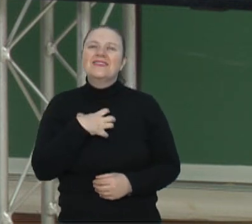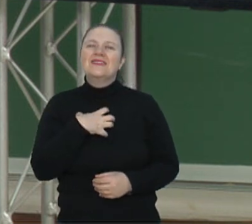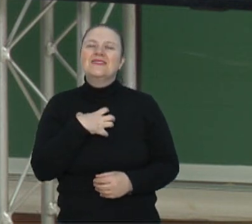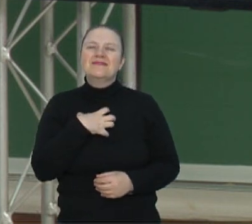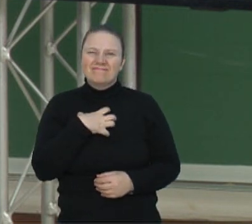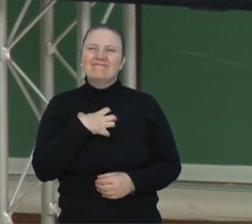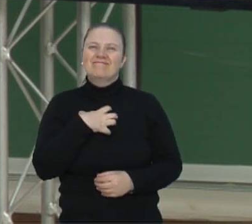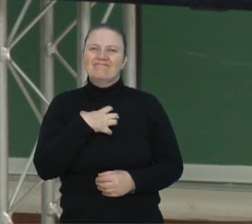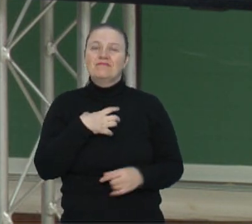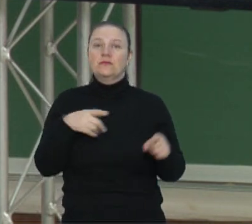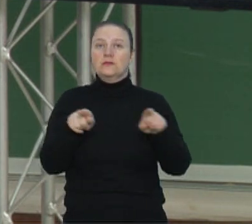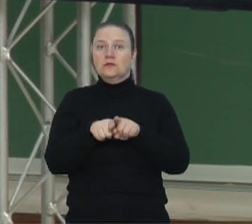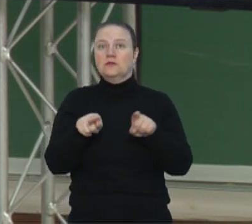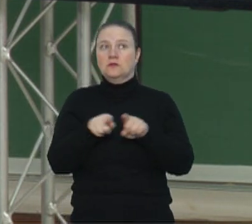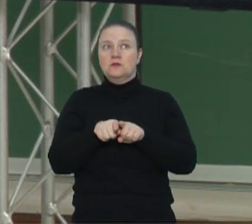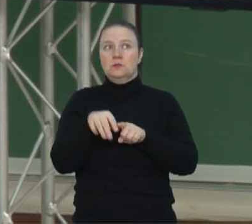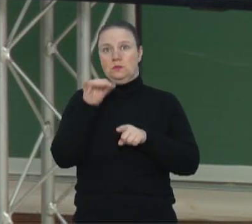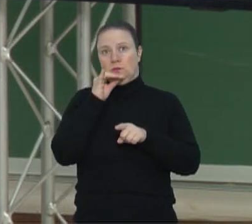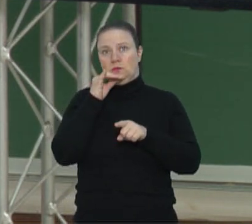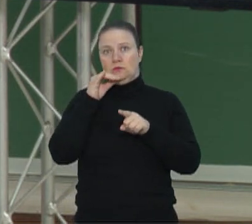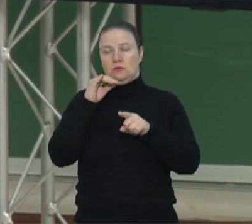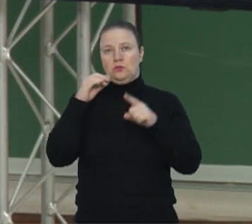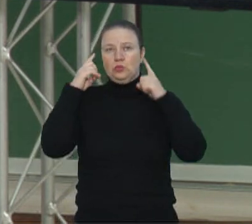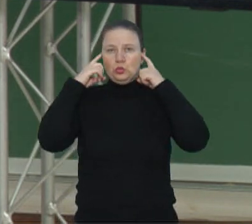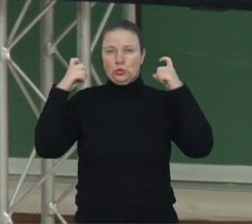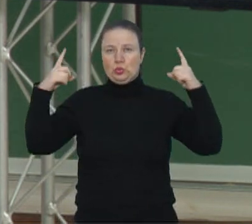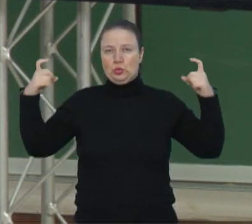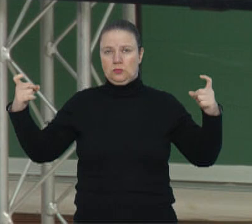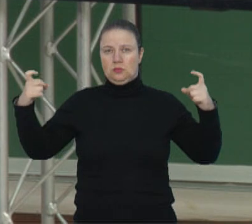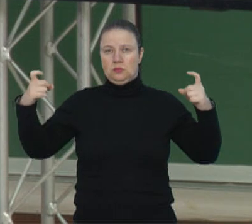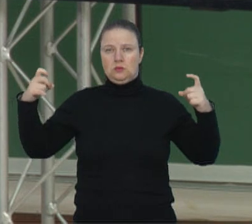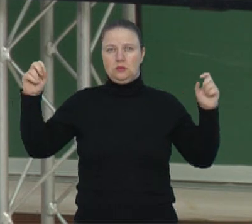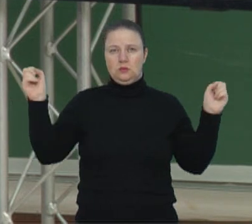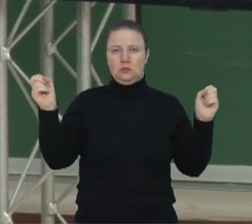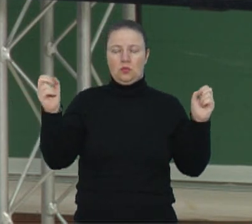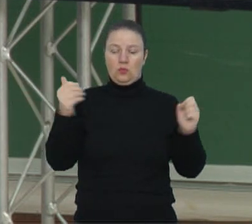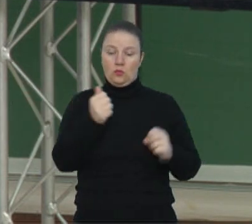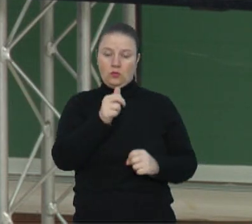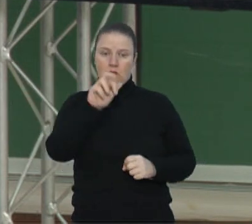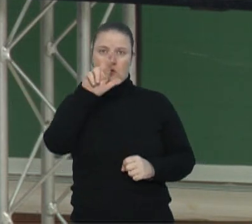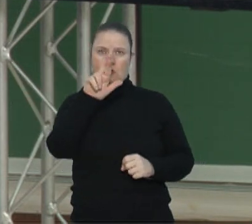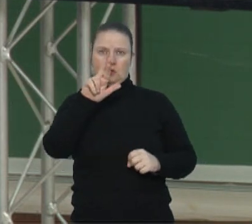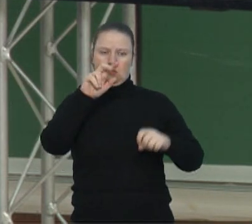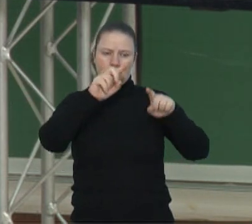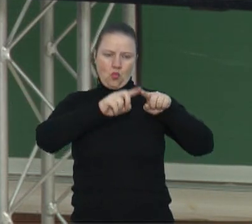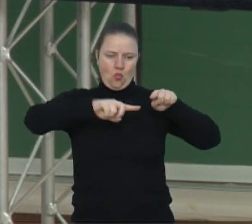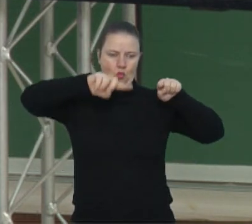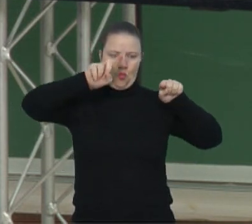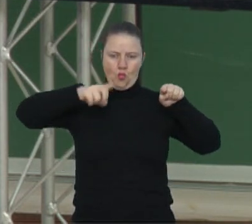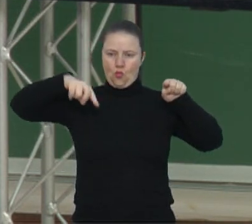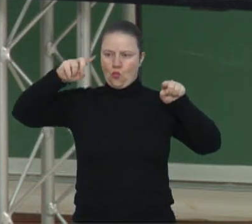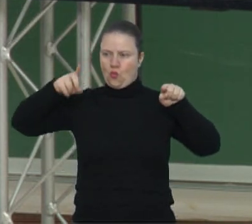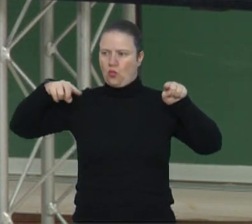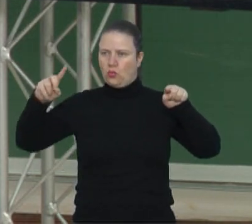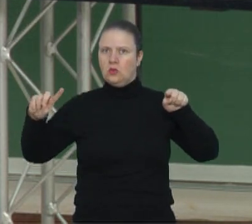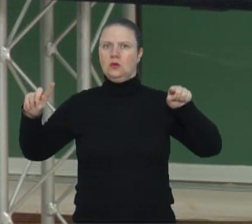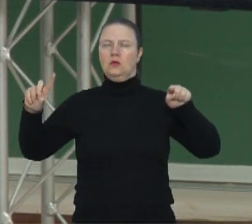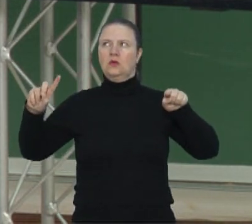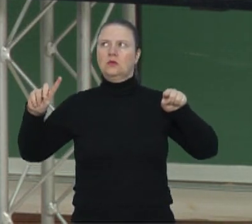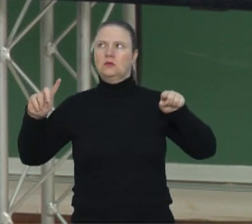que produz um som, ele movimenta o ar, produz uma onda, né, sonora que atinge o nosso